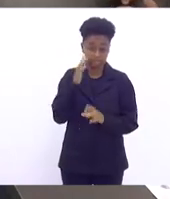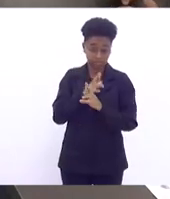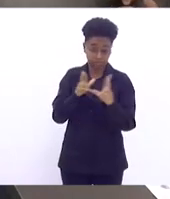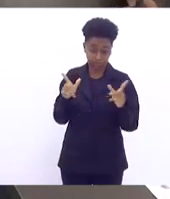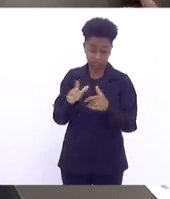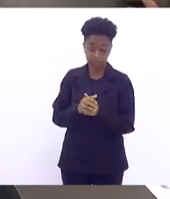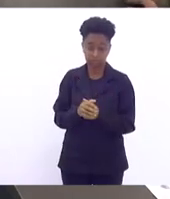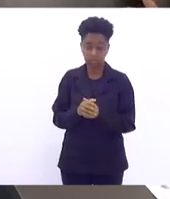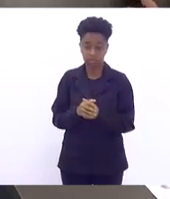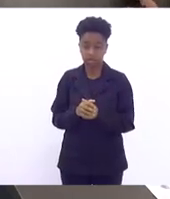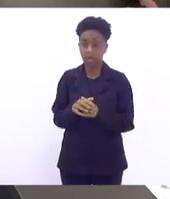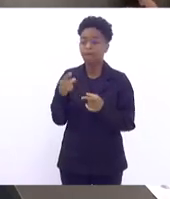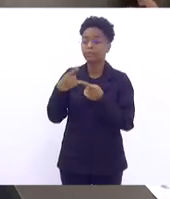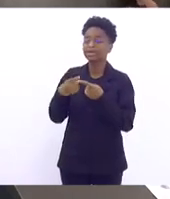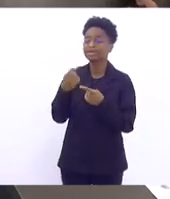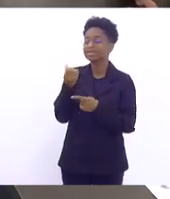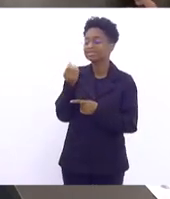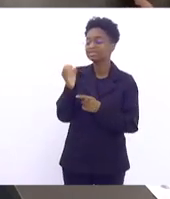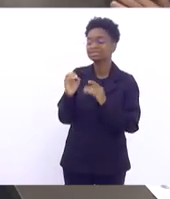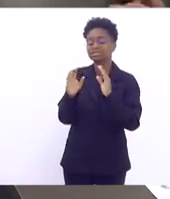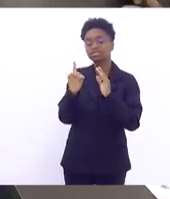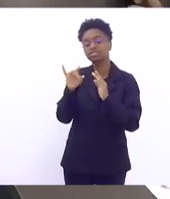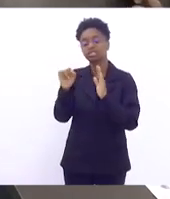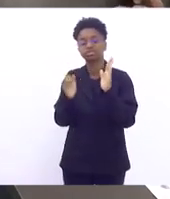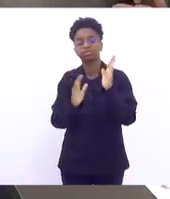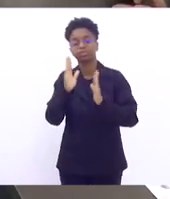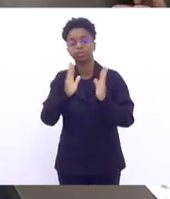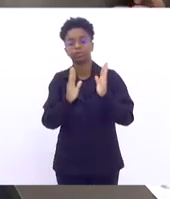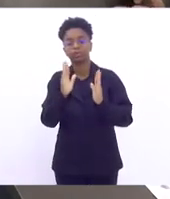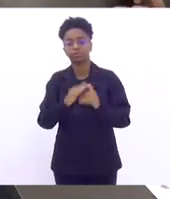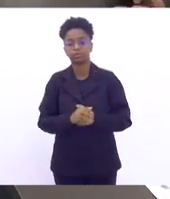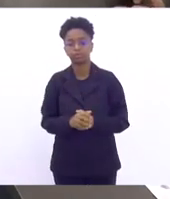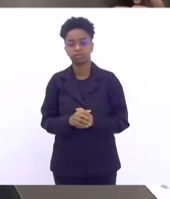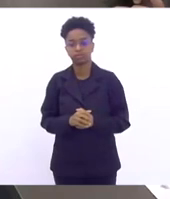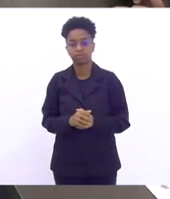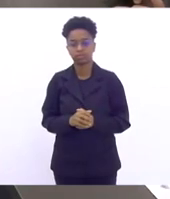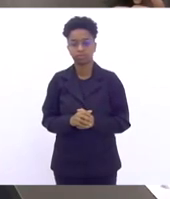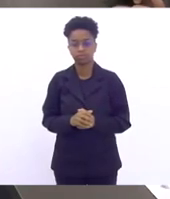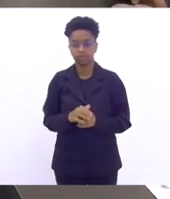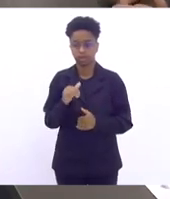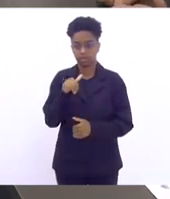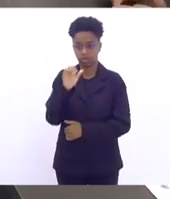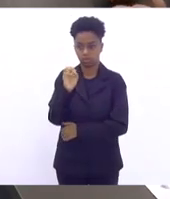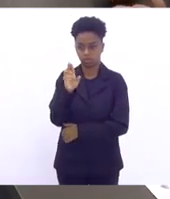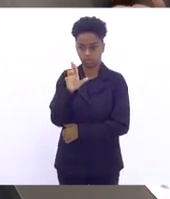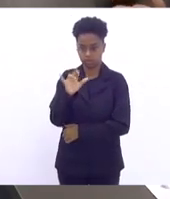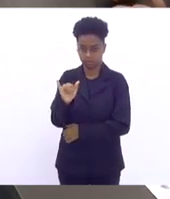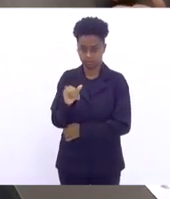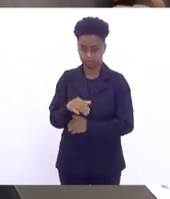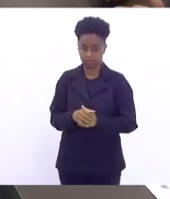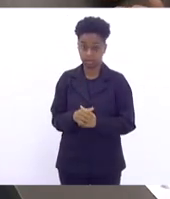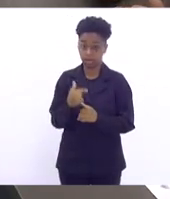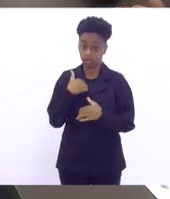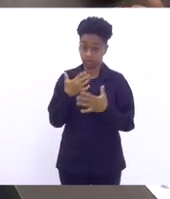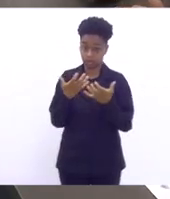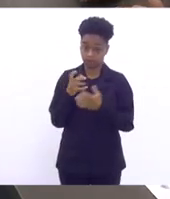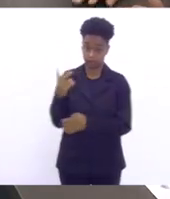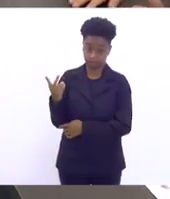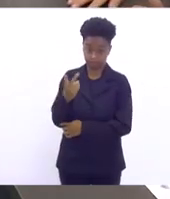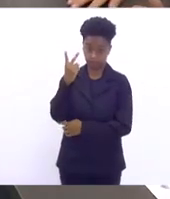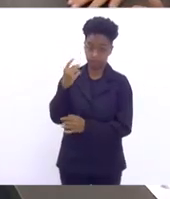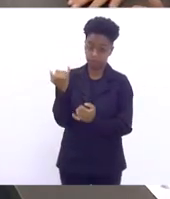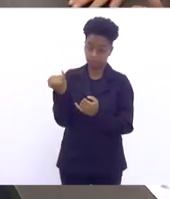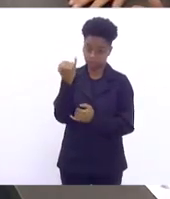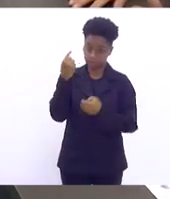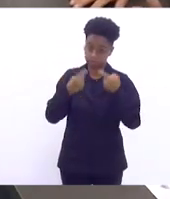mas é porque tem 60 dias também já Presidente Muito obrigado primeiro eu quero valorizar a importância